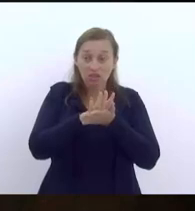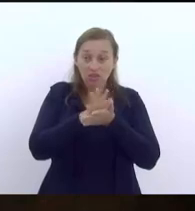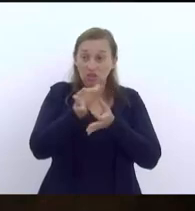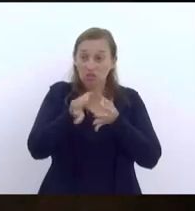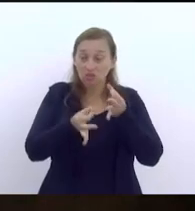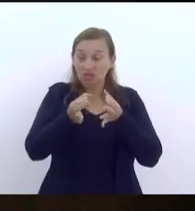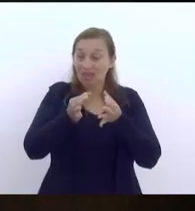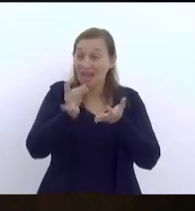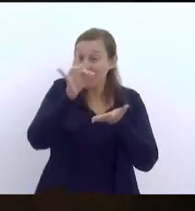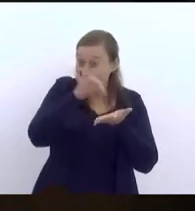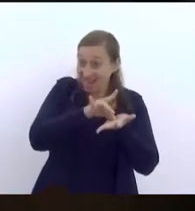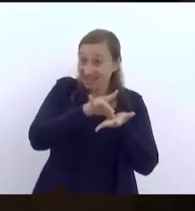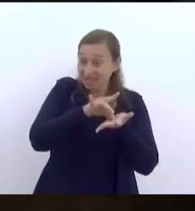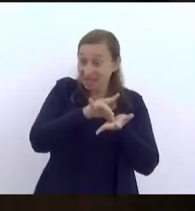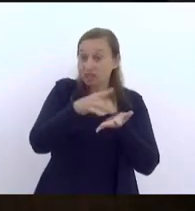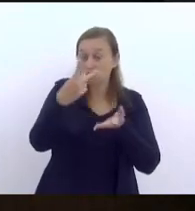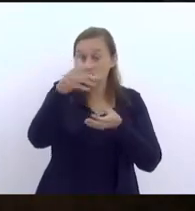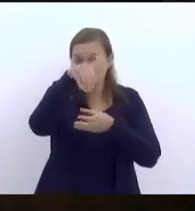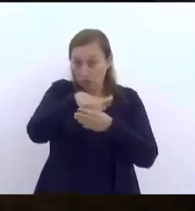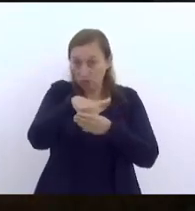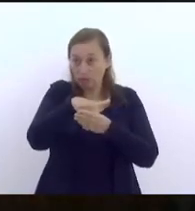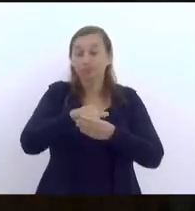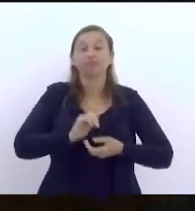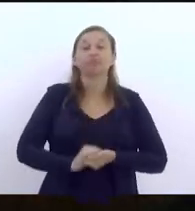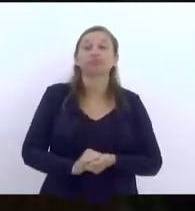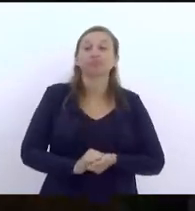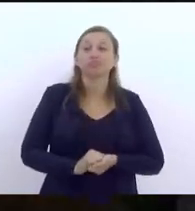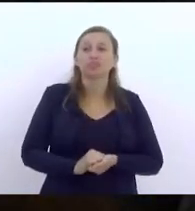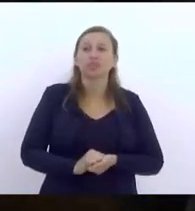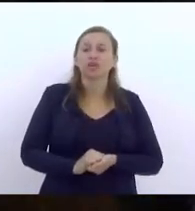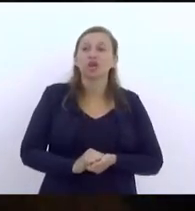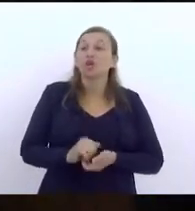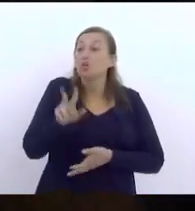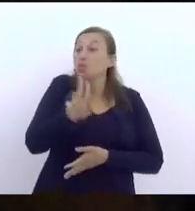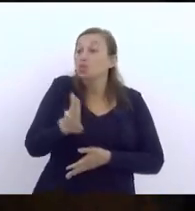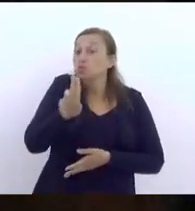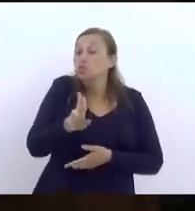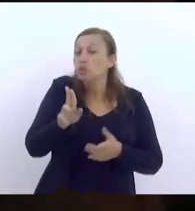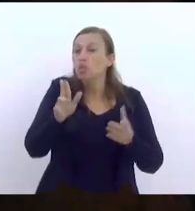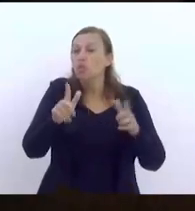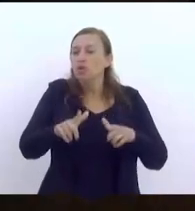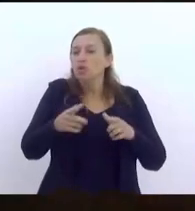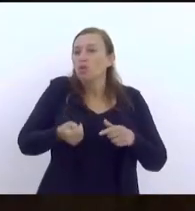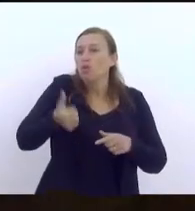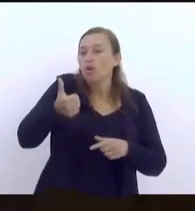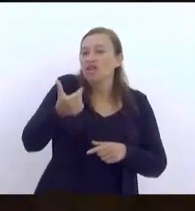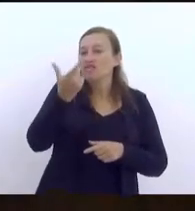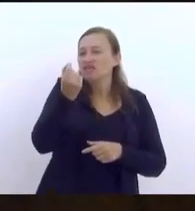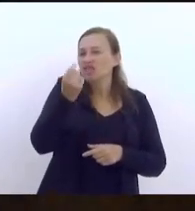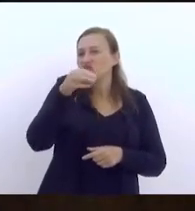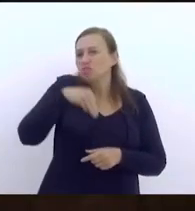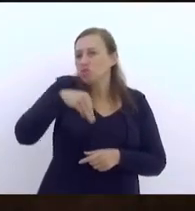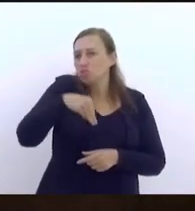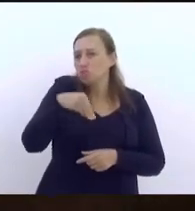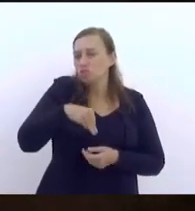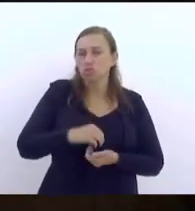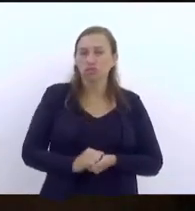justificar real, para justificar o seu voto. Ele usou aqui quase 20 minutos